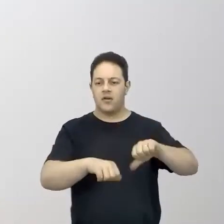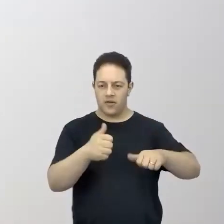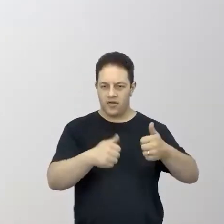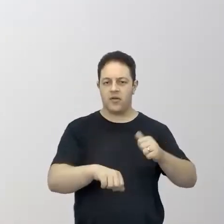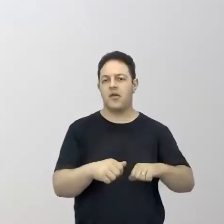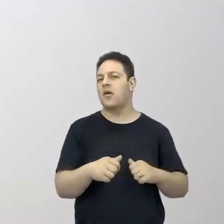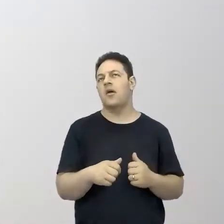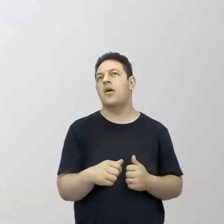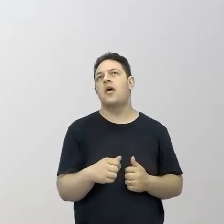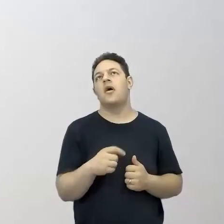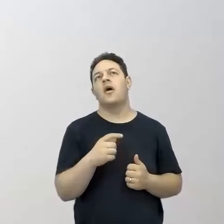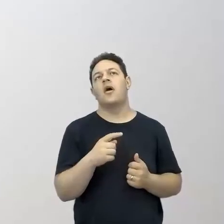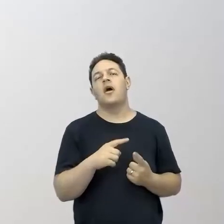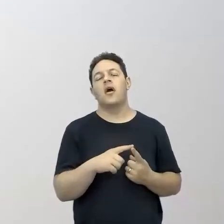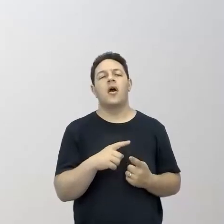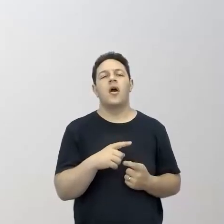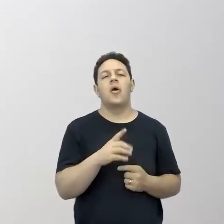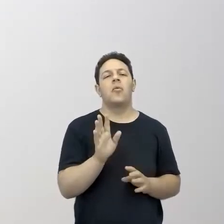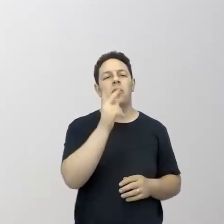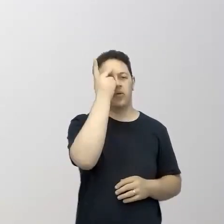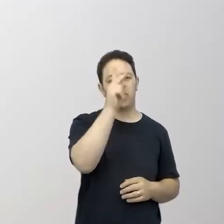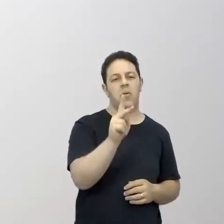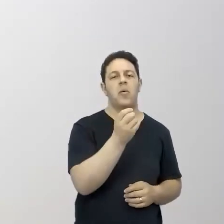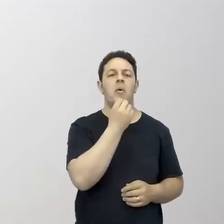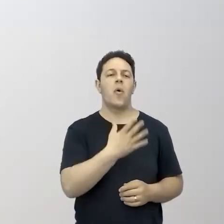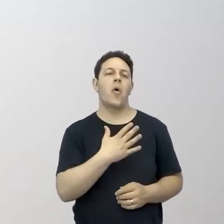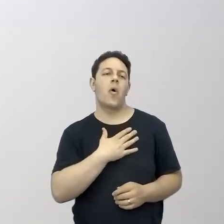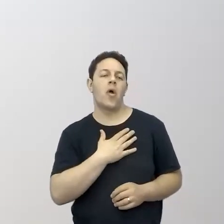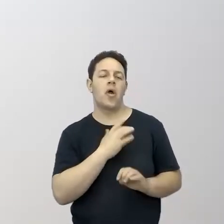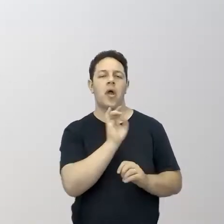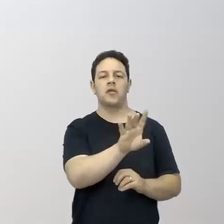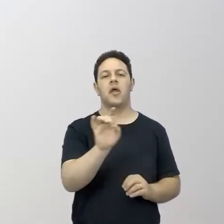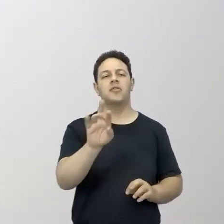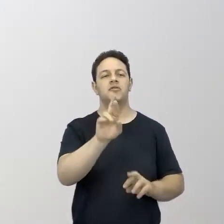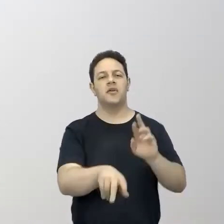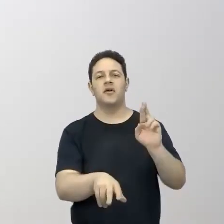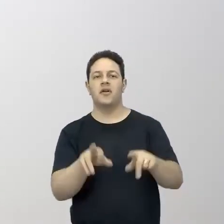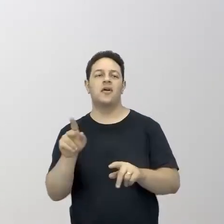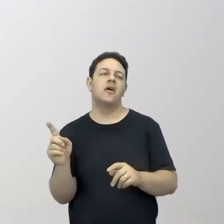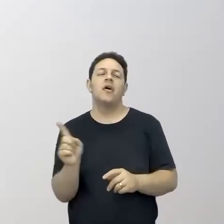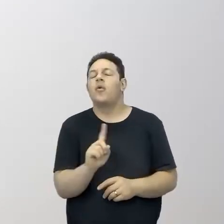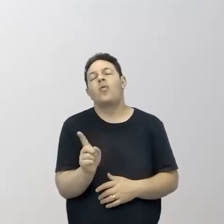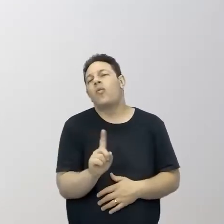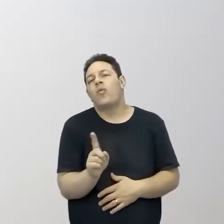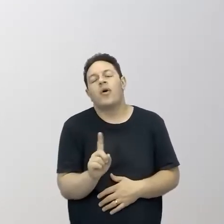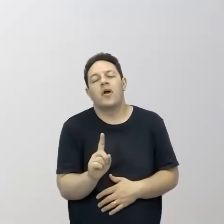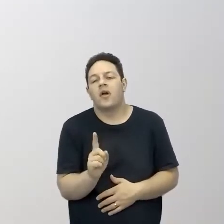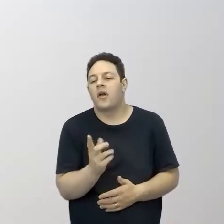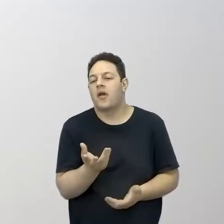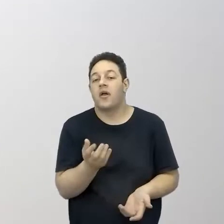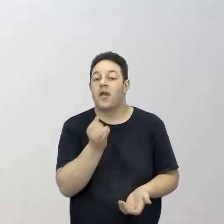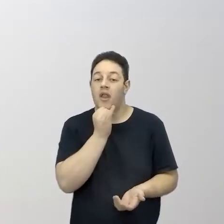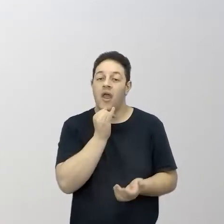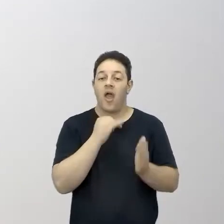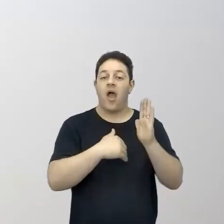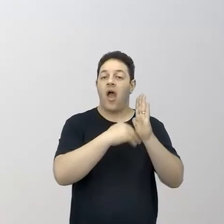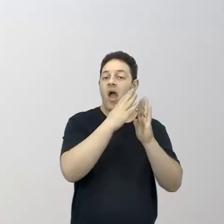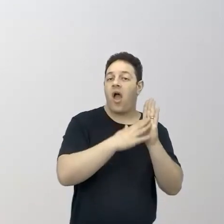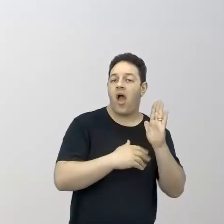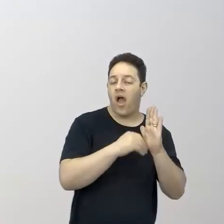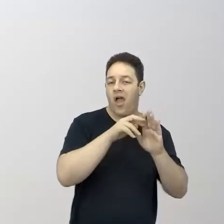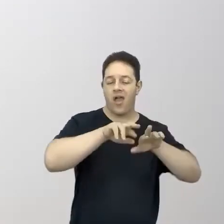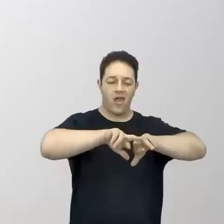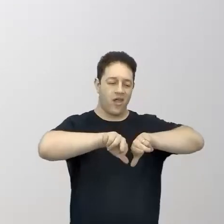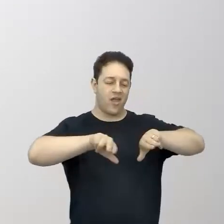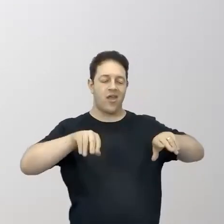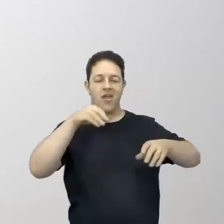Essa coisa do gosto é gosto, cada um tem o seu e etc. Não é uma questão de gosto. A arte ela pode ser